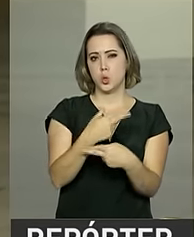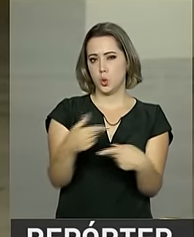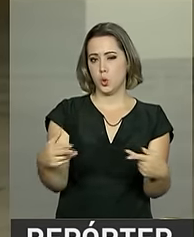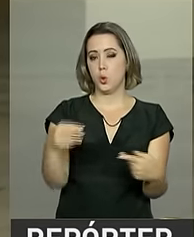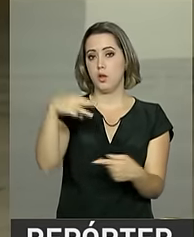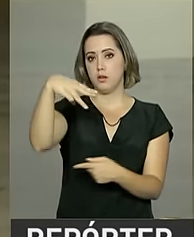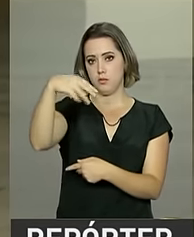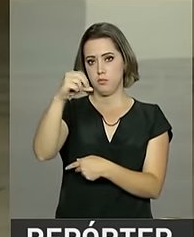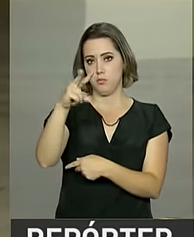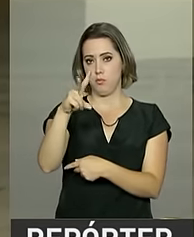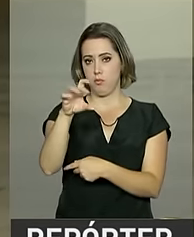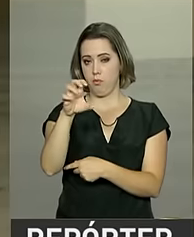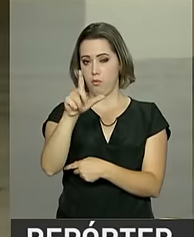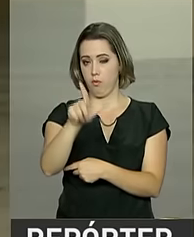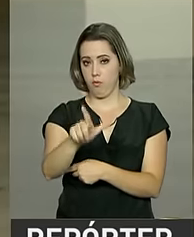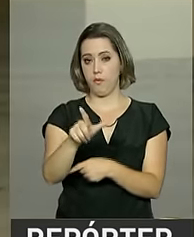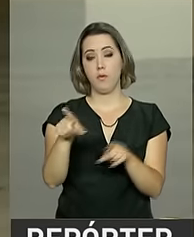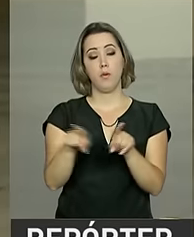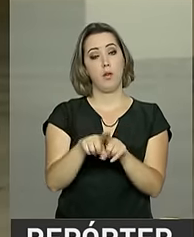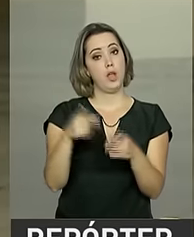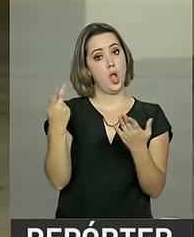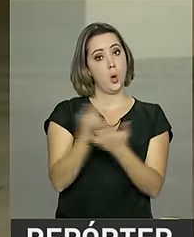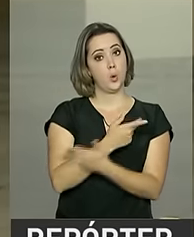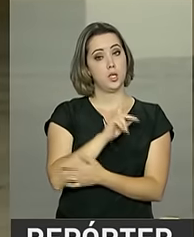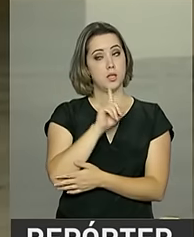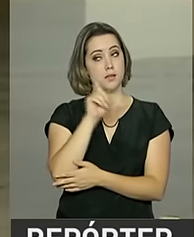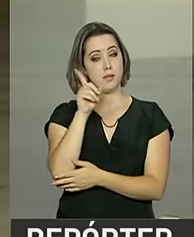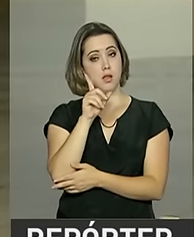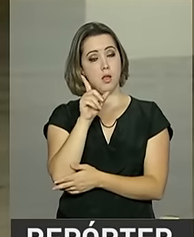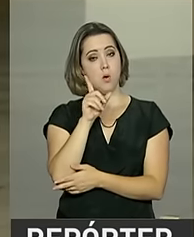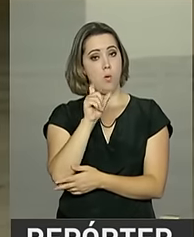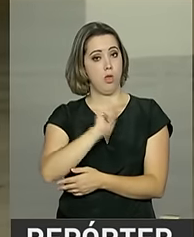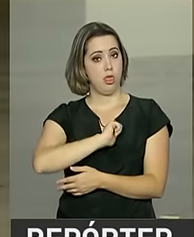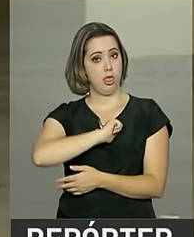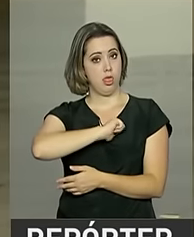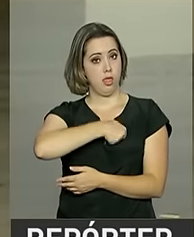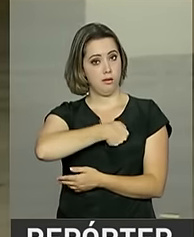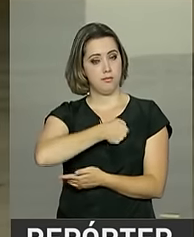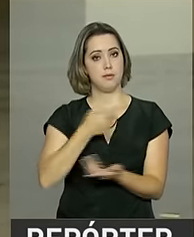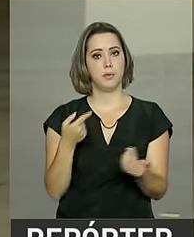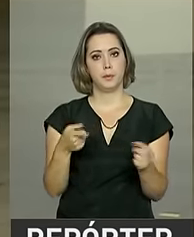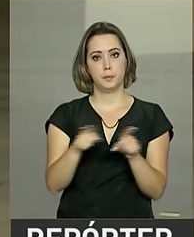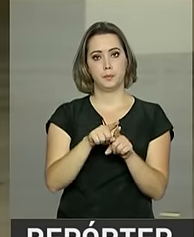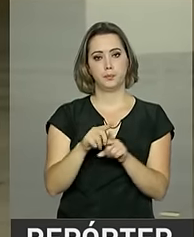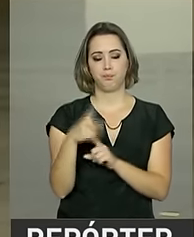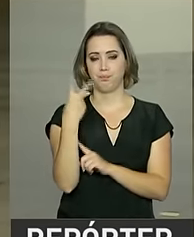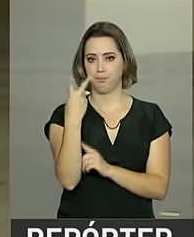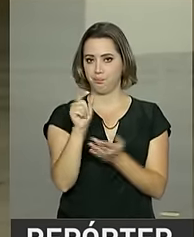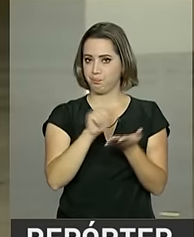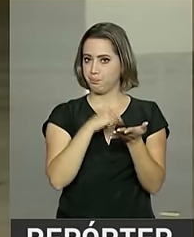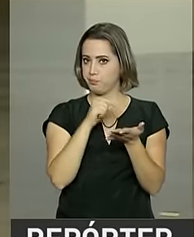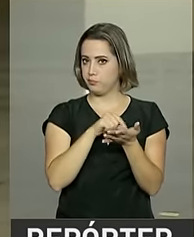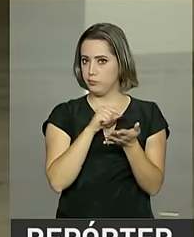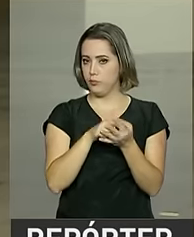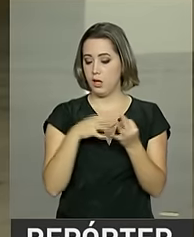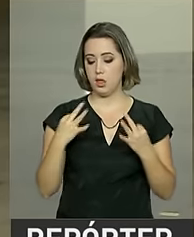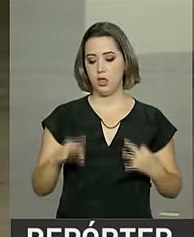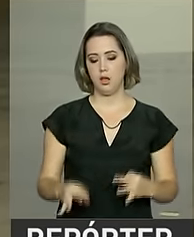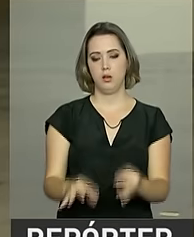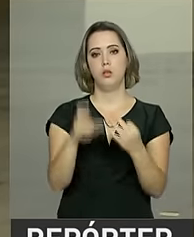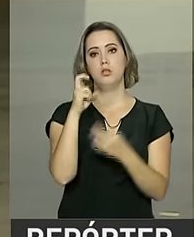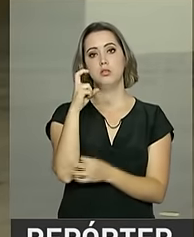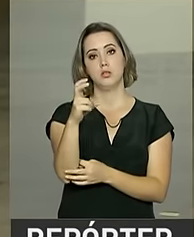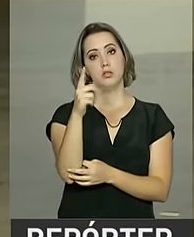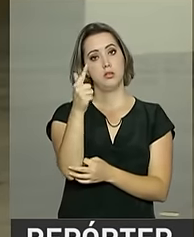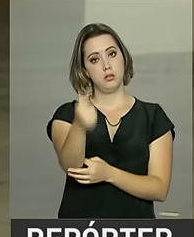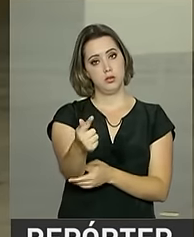Barcelona na Espanha na oportunidade foram assinados dois memorandos o primeiro referente à tecnologia 5g foi